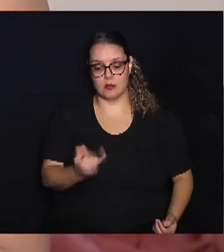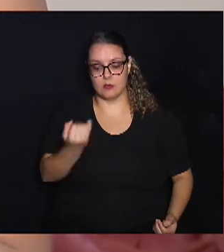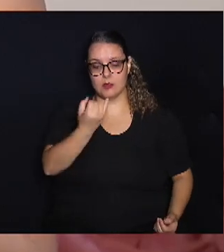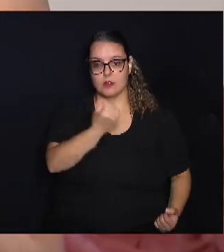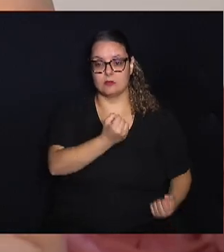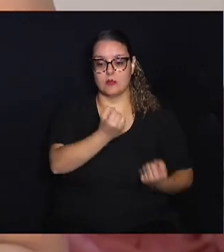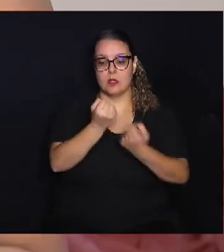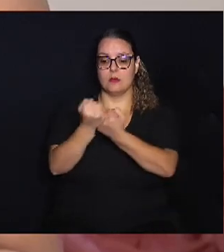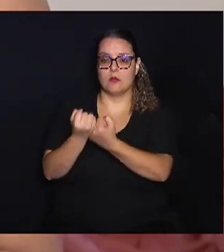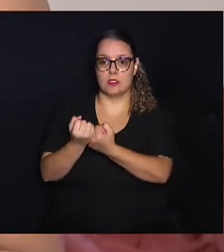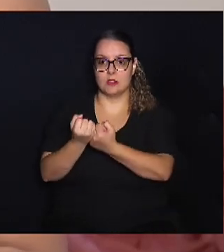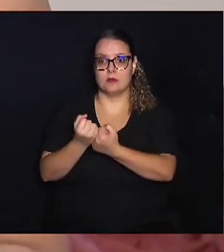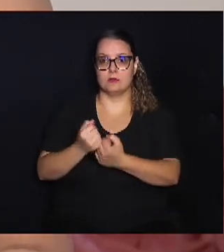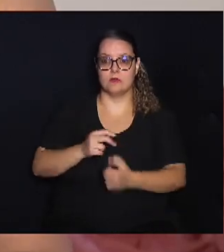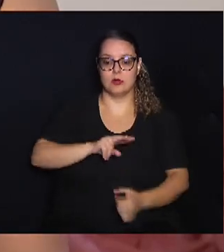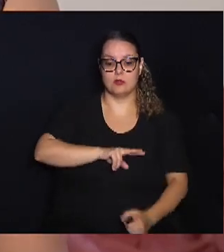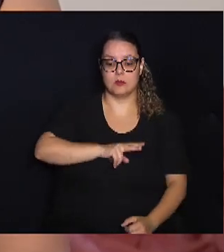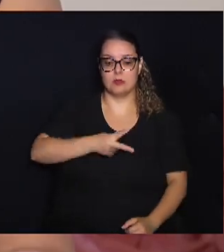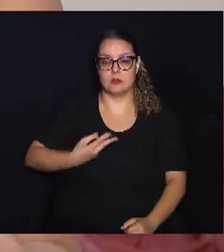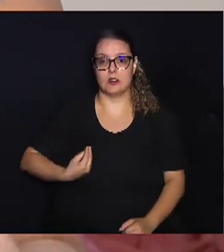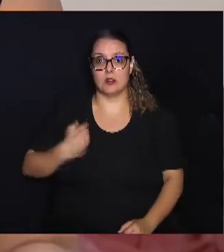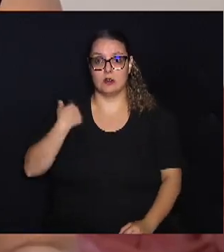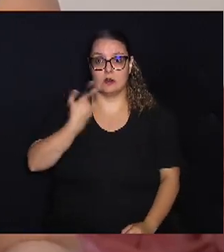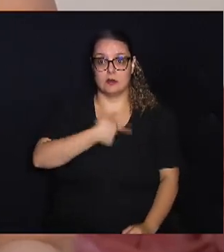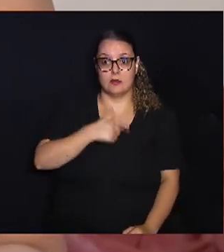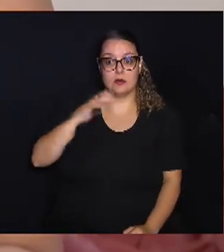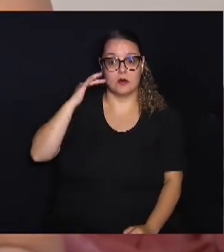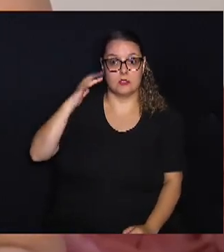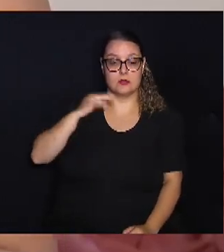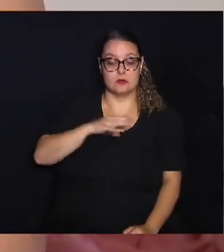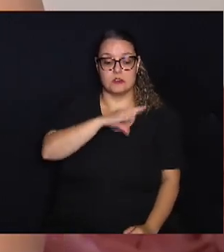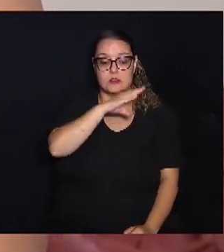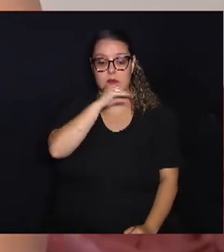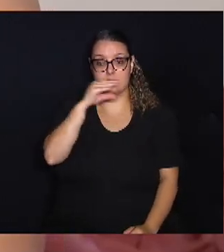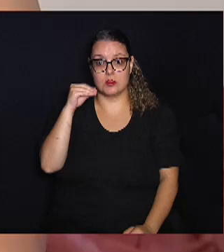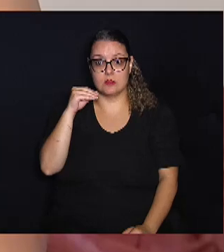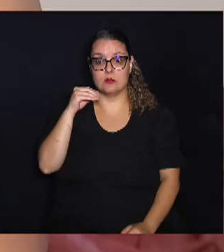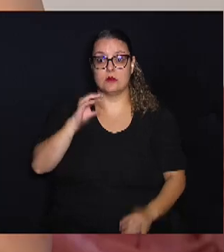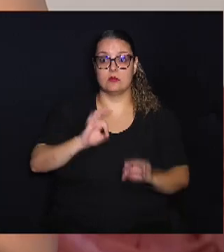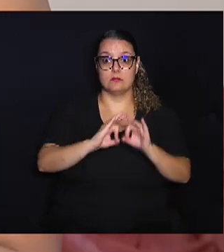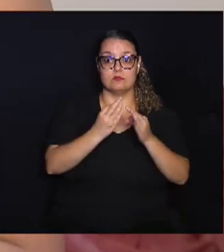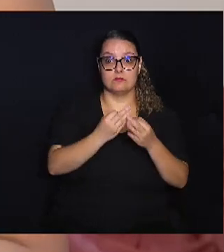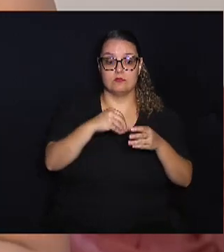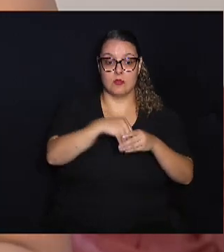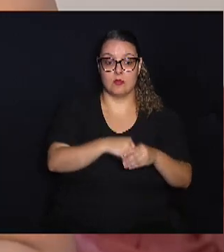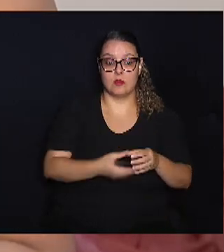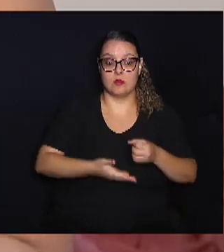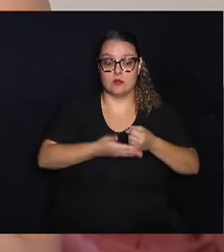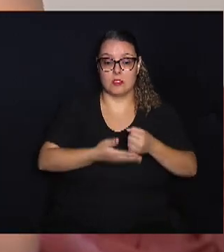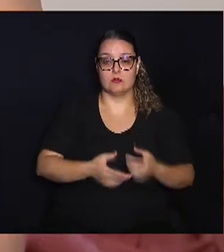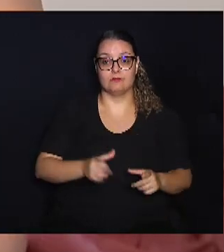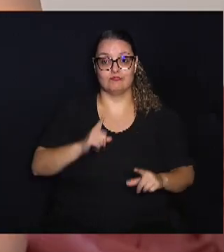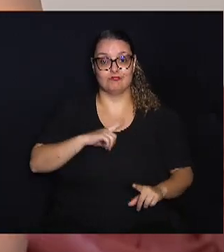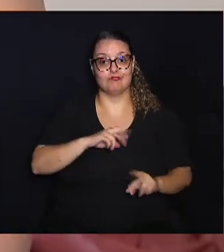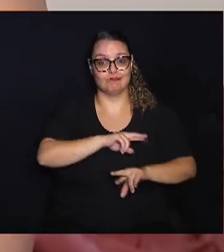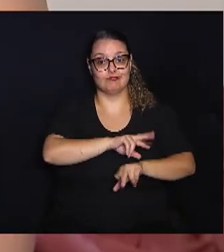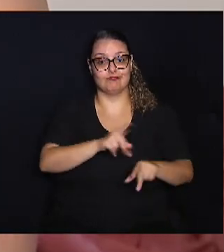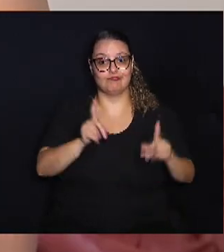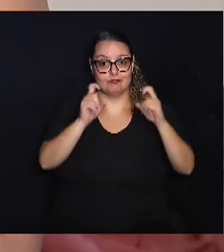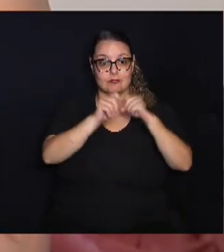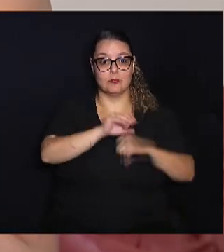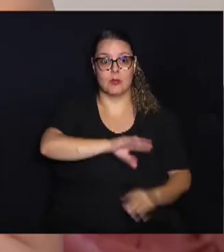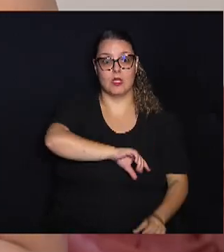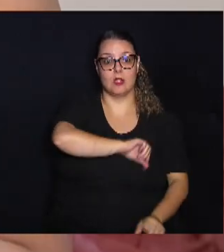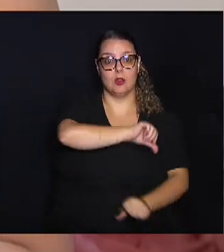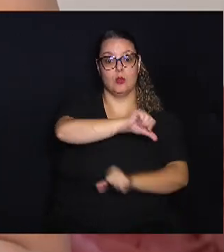difícil. Imagina só, a gente, adolescente, na nossa família, já tem tantas dificuldades para ir para esse mundo